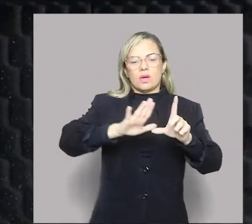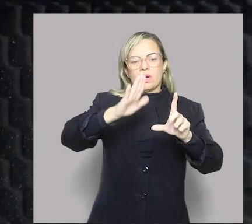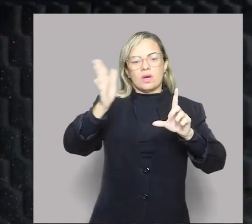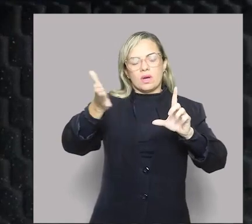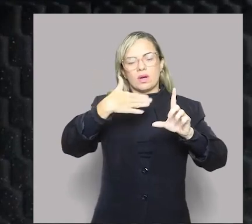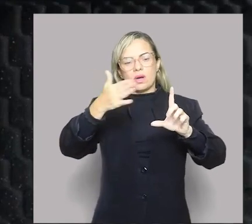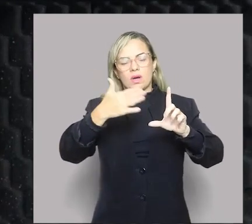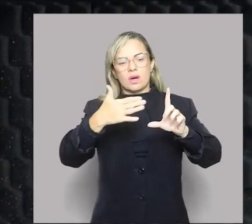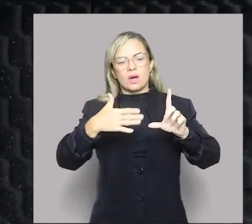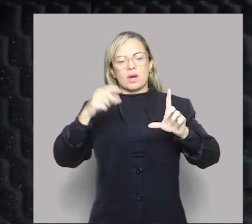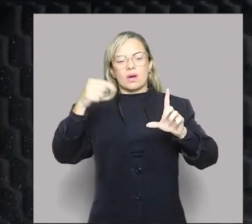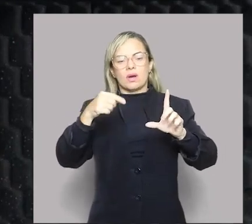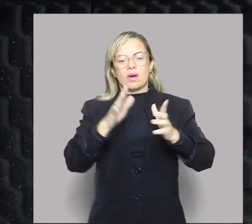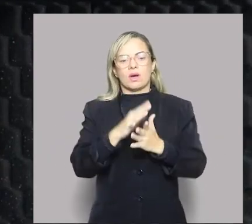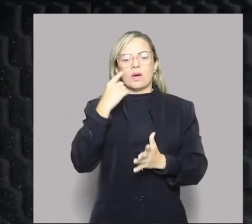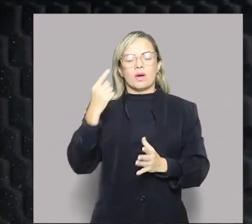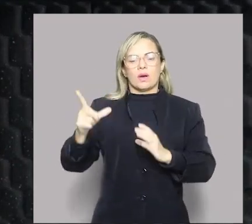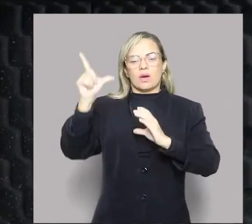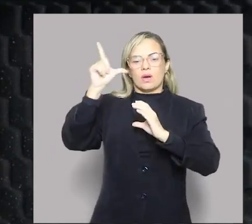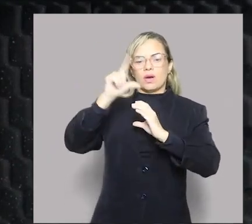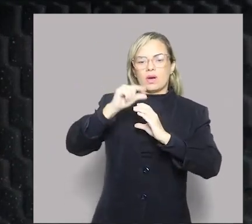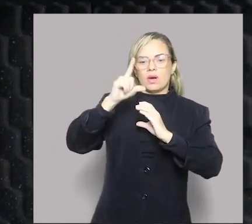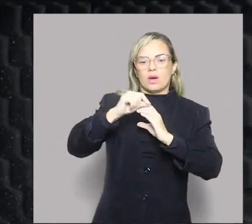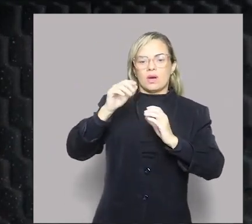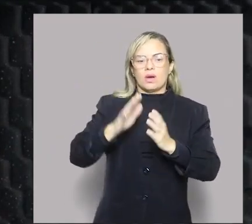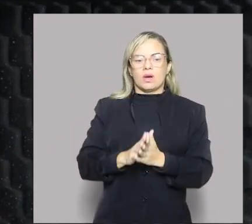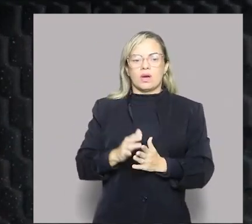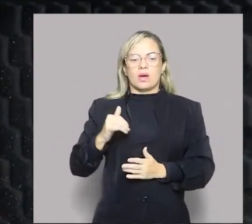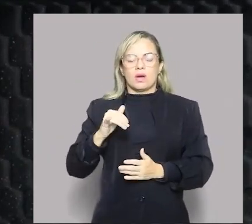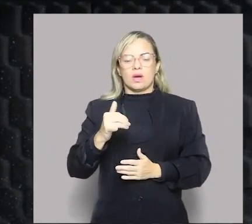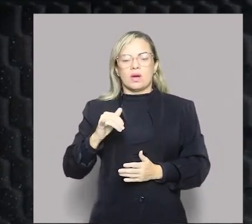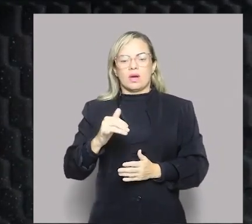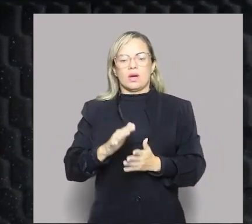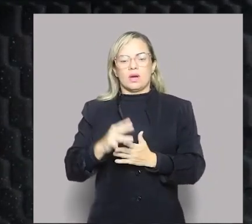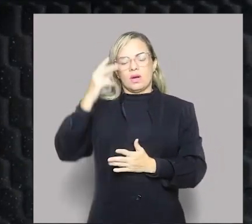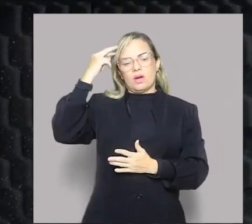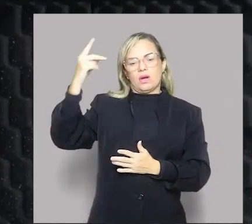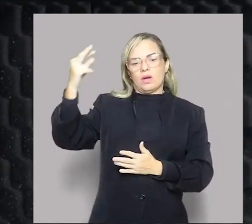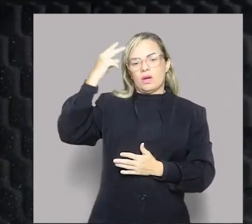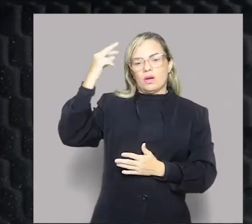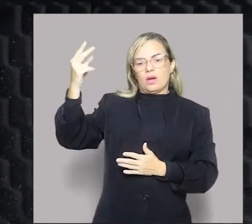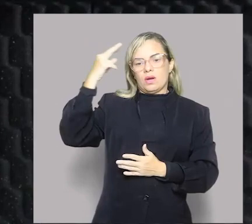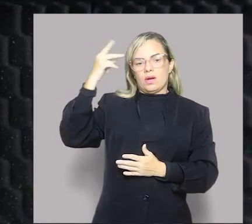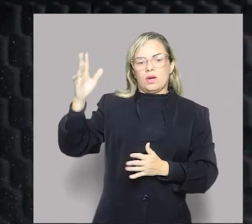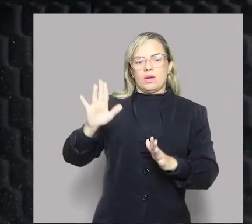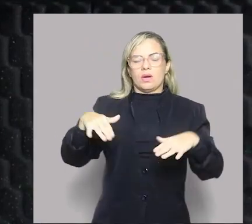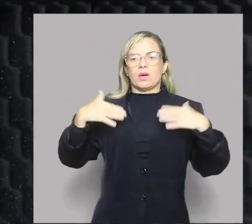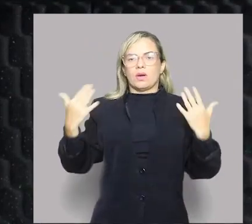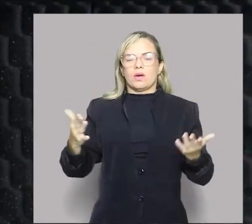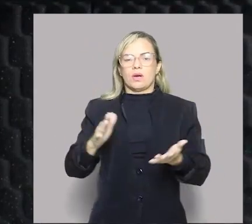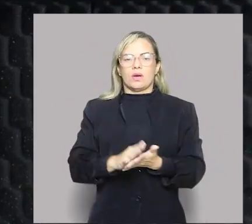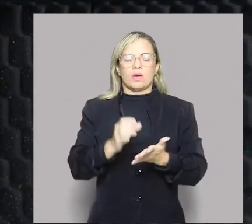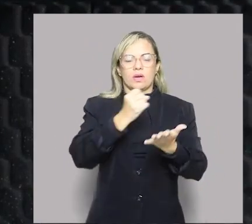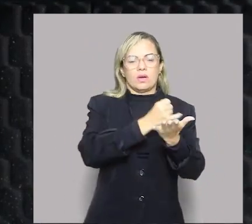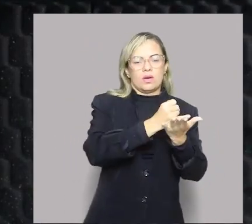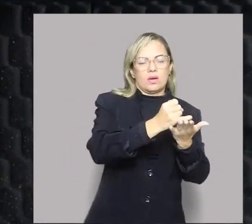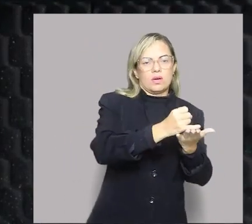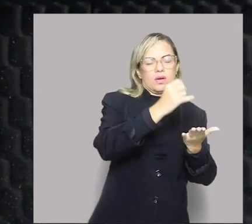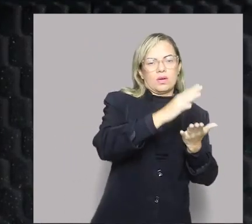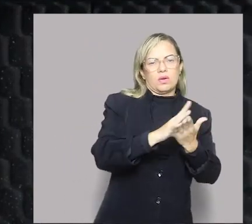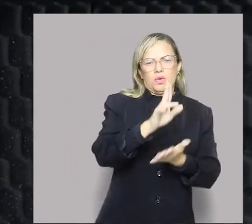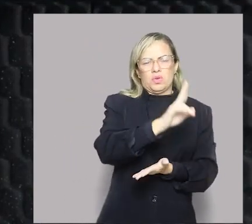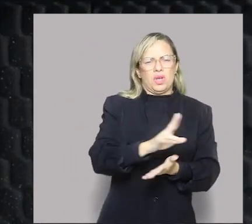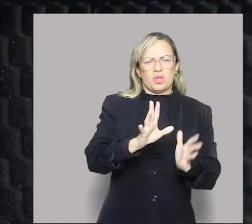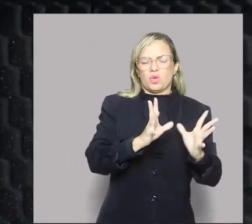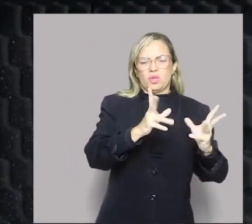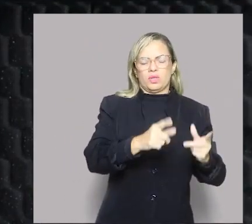a história. E aí eu vou contar ali muito brevemente, é claro que eu não vou usar a minha introdução inteira para falar